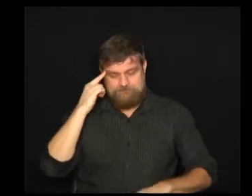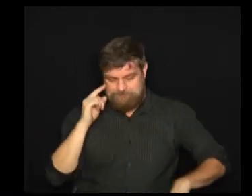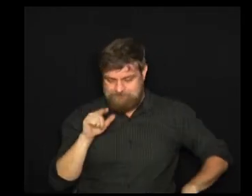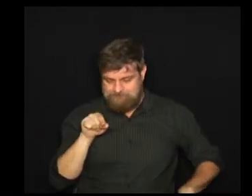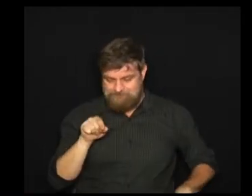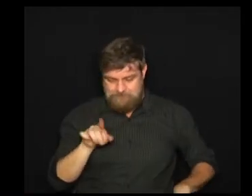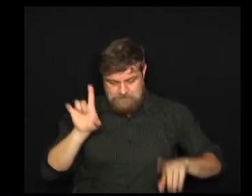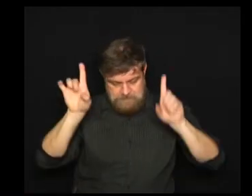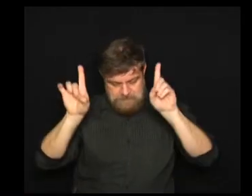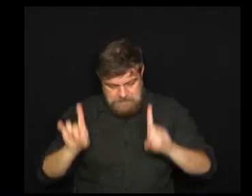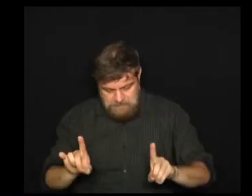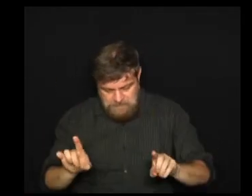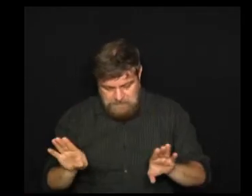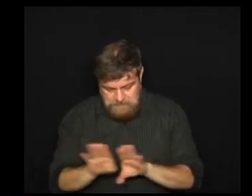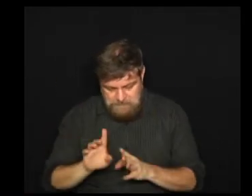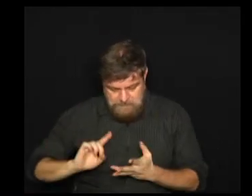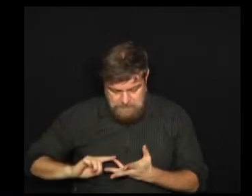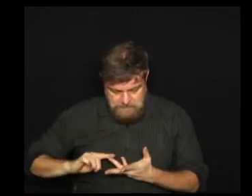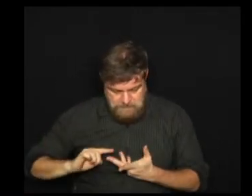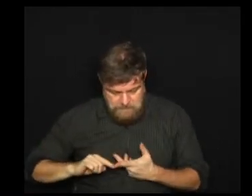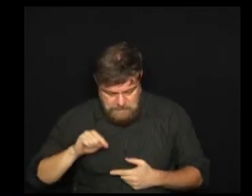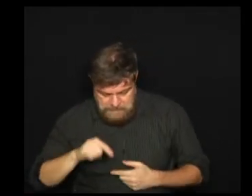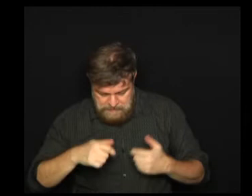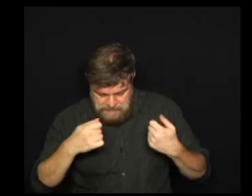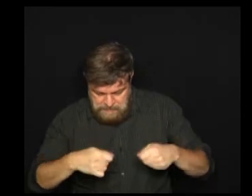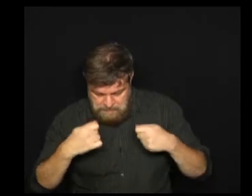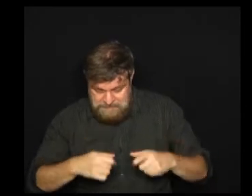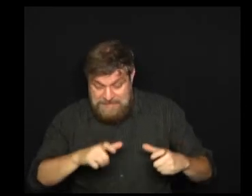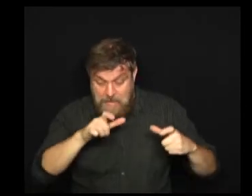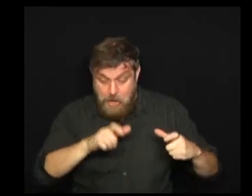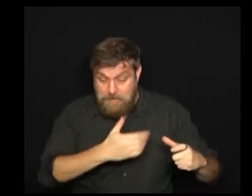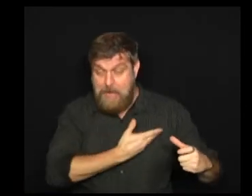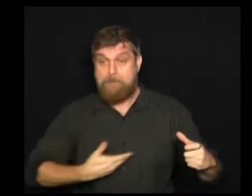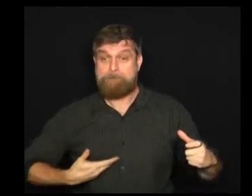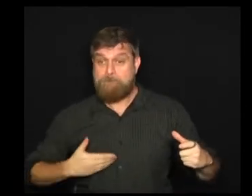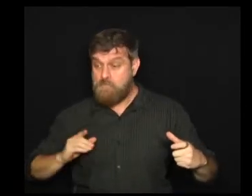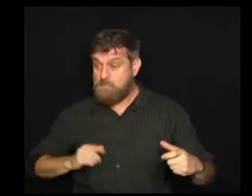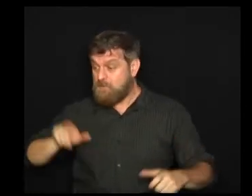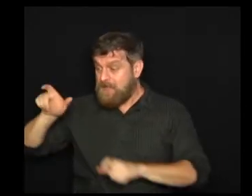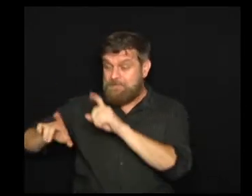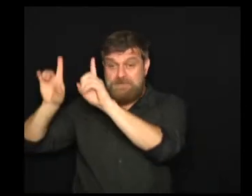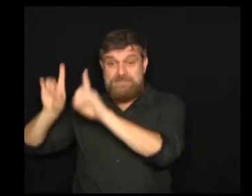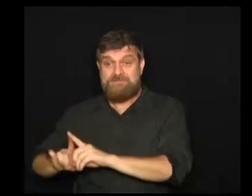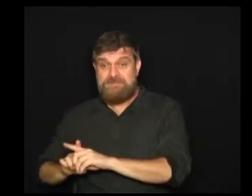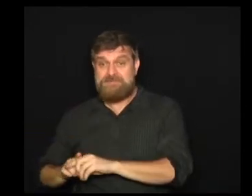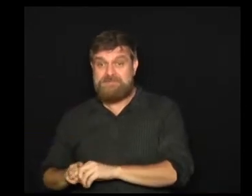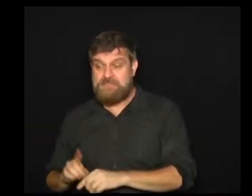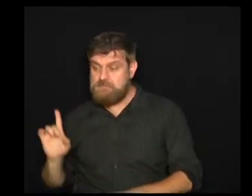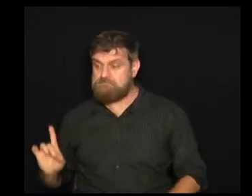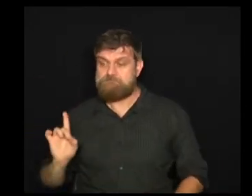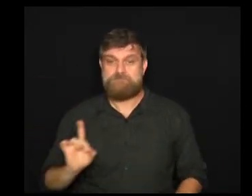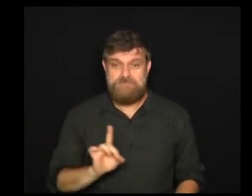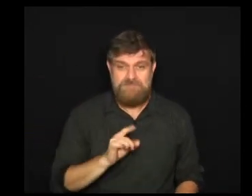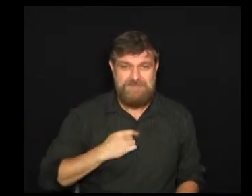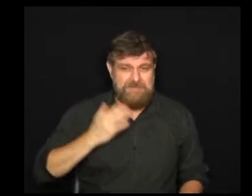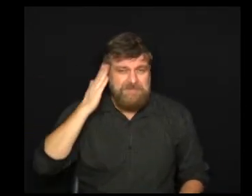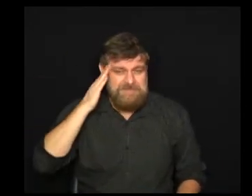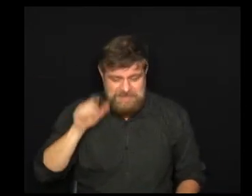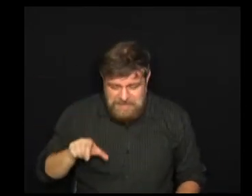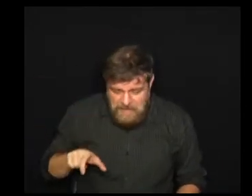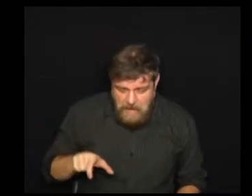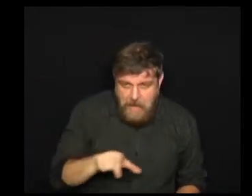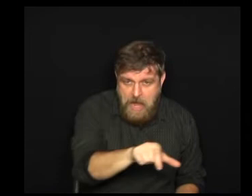e olhe também para todas as pessoas com deficiência que precisam chegar nesses lugares e olhar se esses caminhos têm